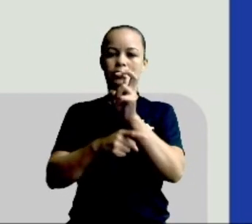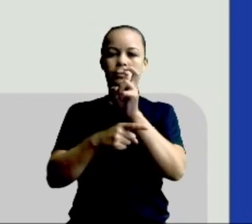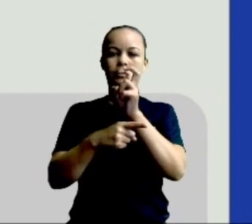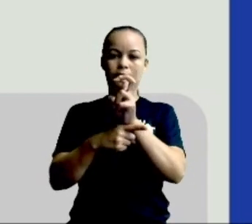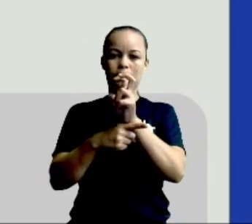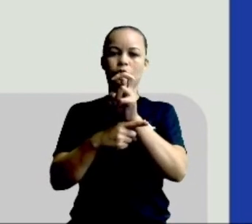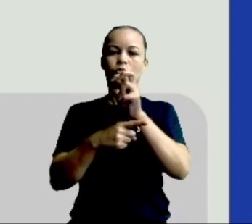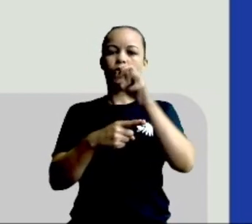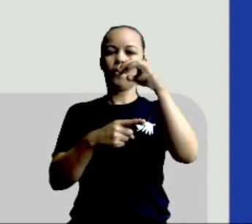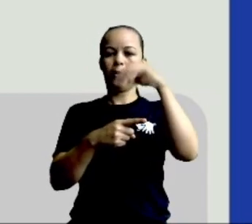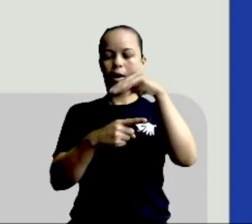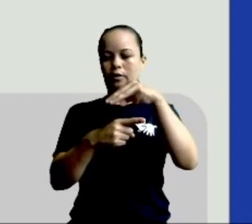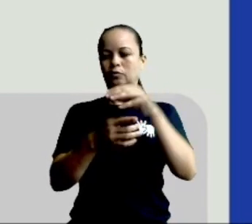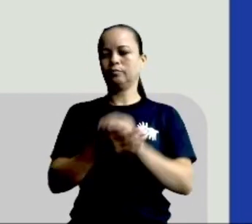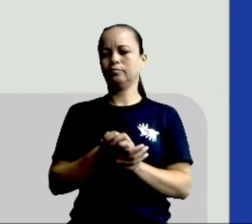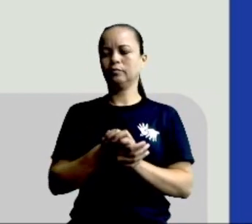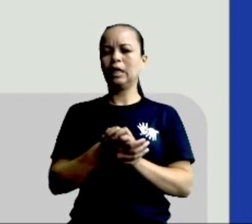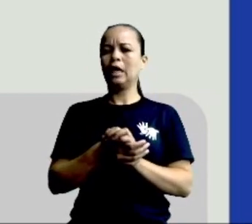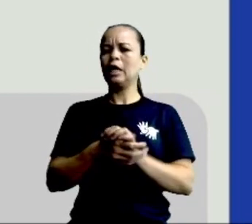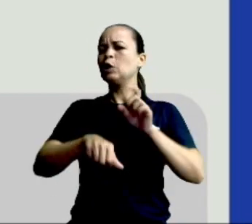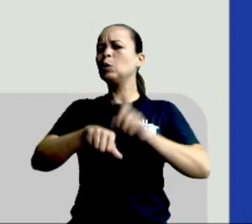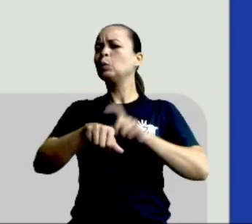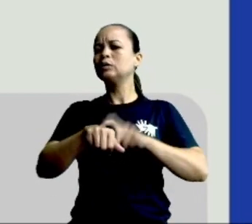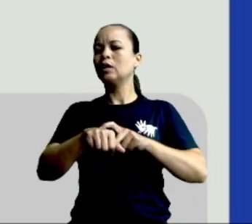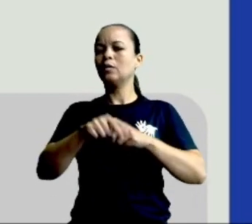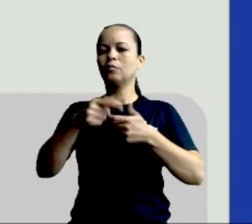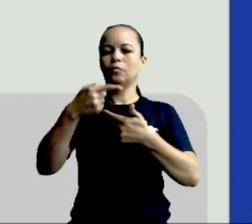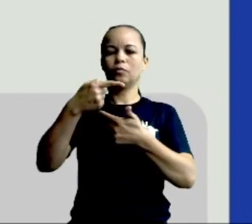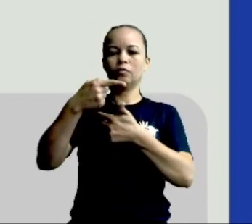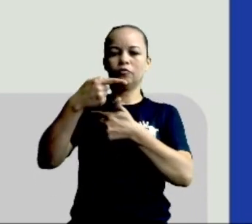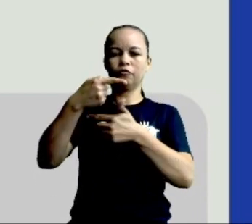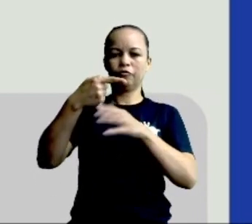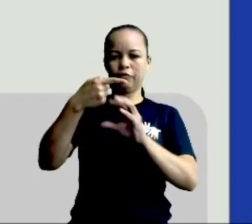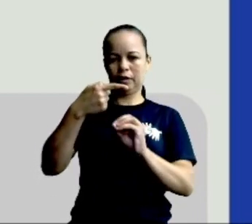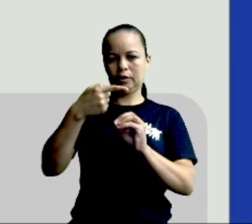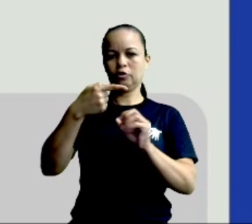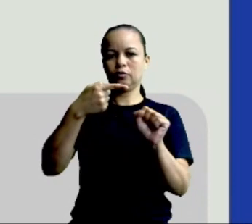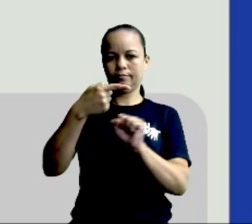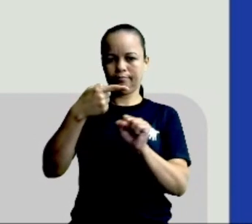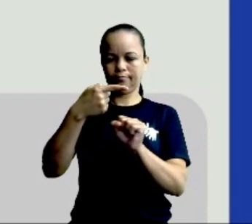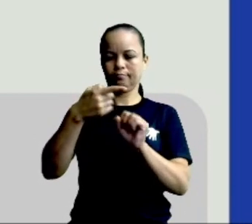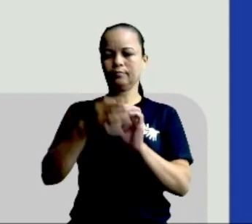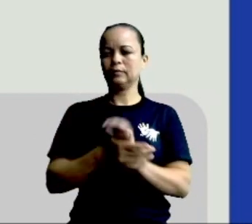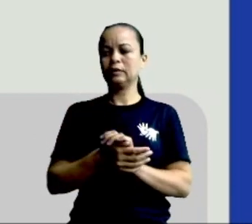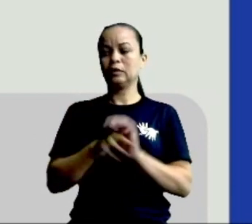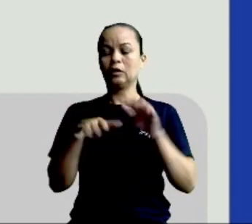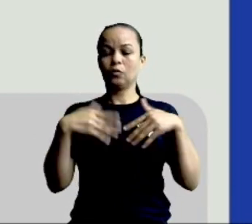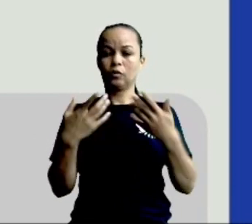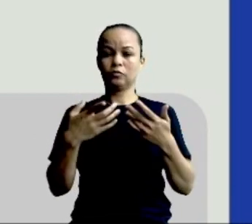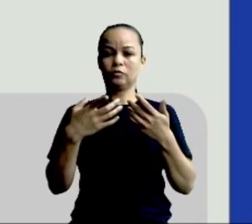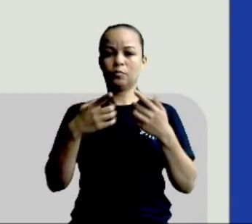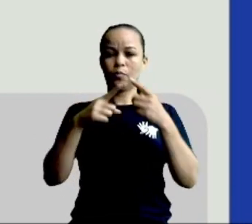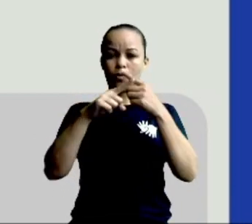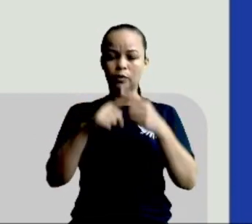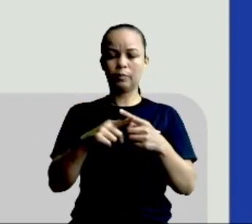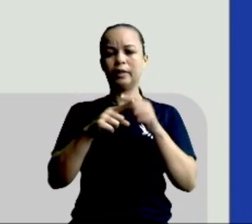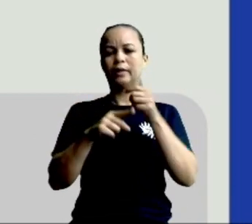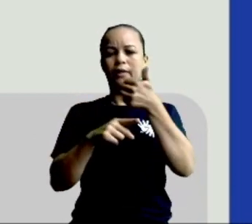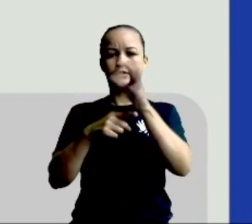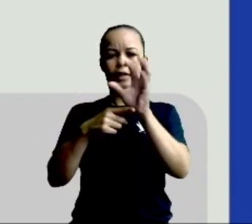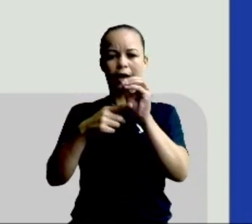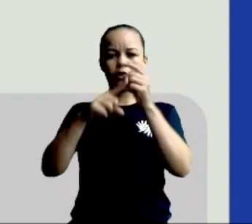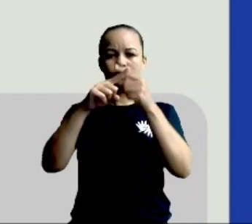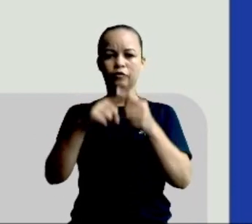O tempo, 20 segundos. Então, quando você multiplica 10 vezes 5, dá